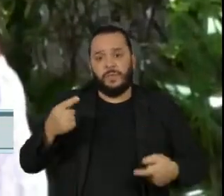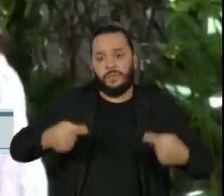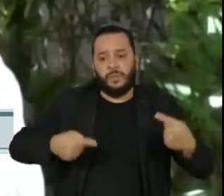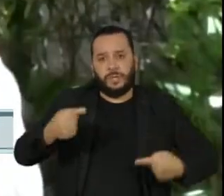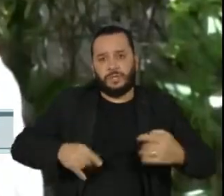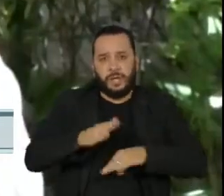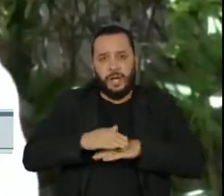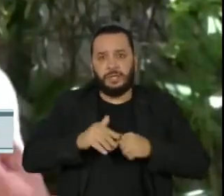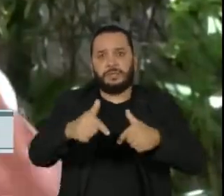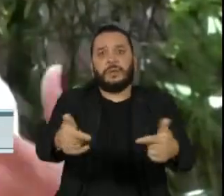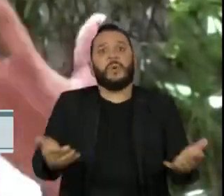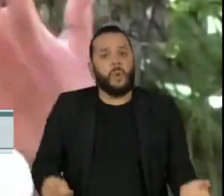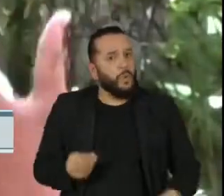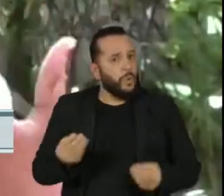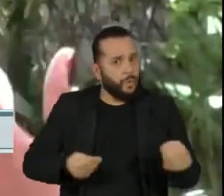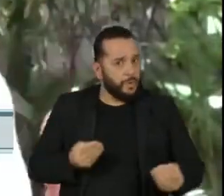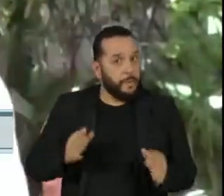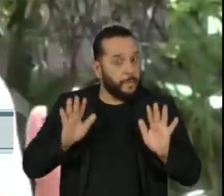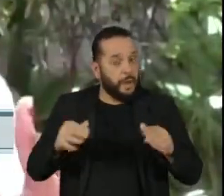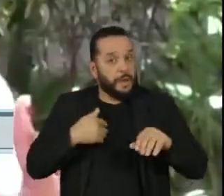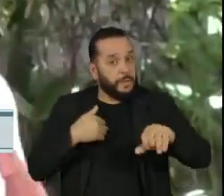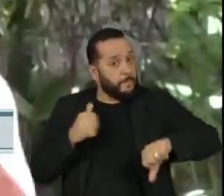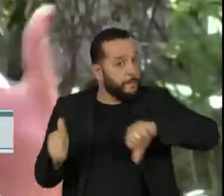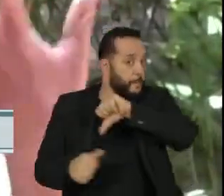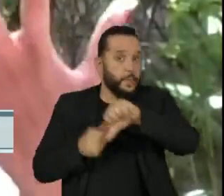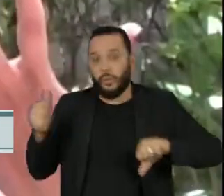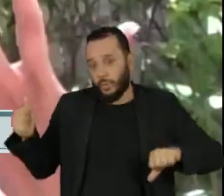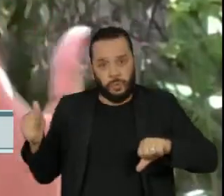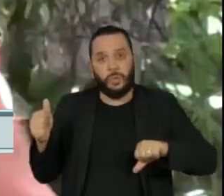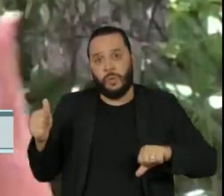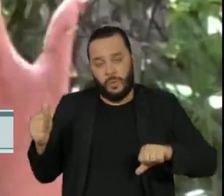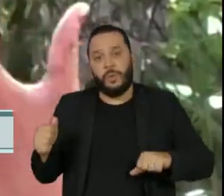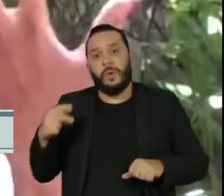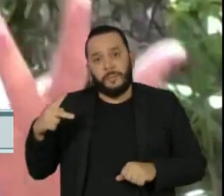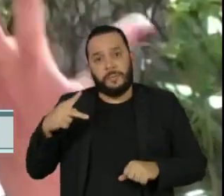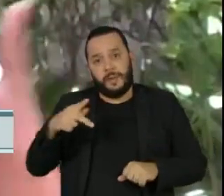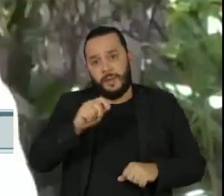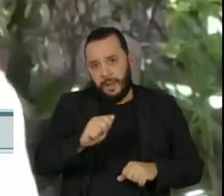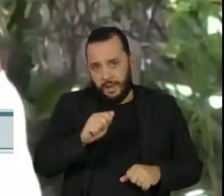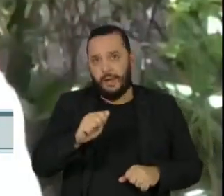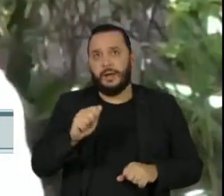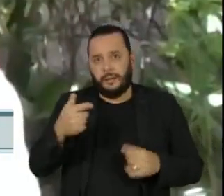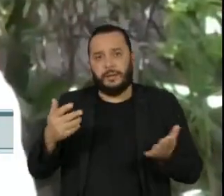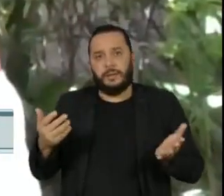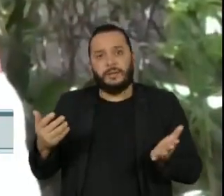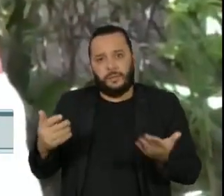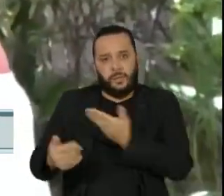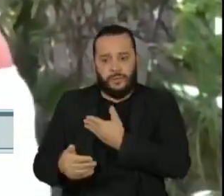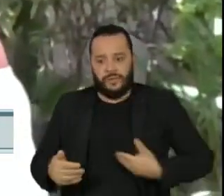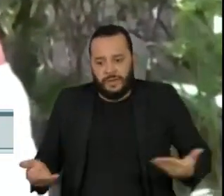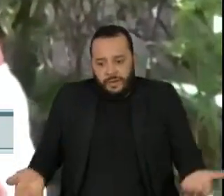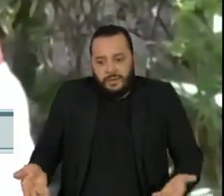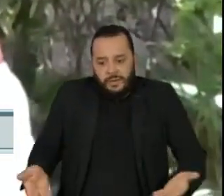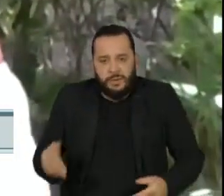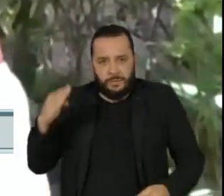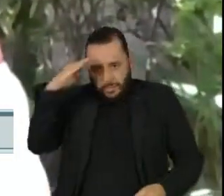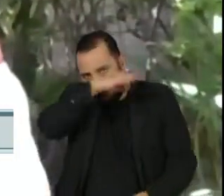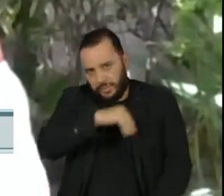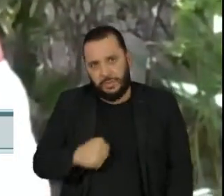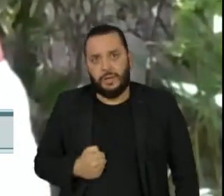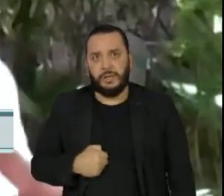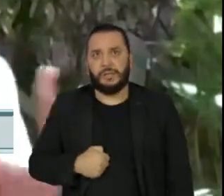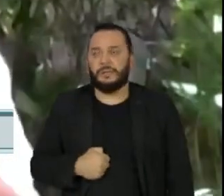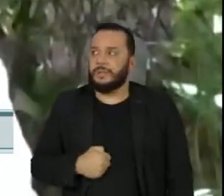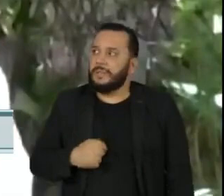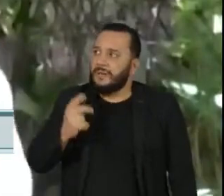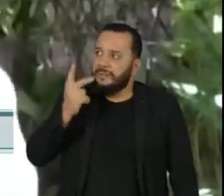públicas, mas quando muda esse PPA, né, o PPA vigente desse governo que a gente tem hoje, do governo Bolsonaro,